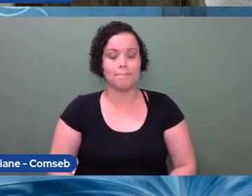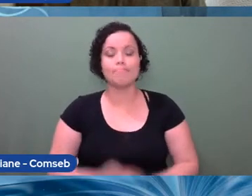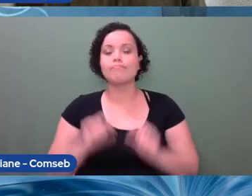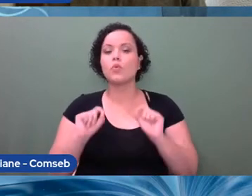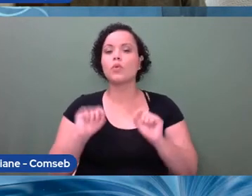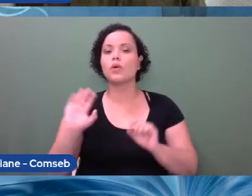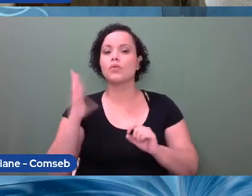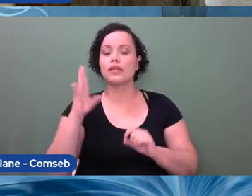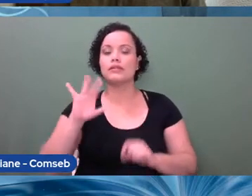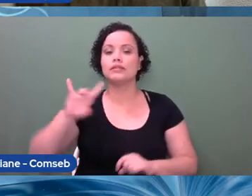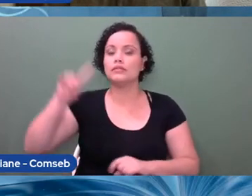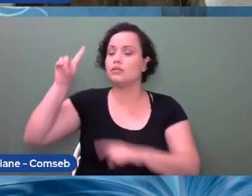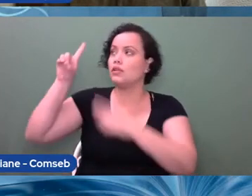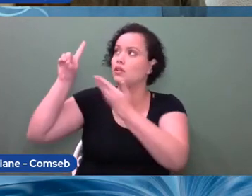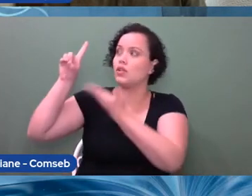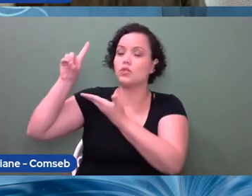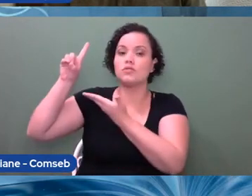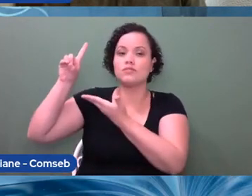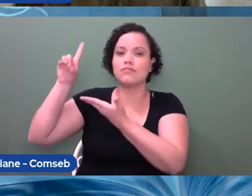E Deus